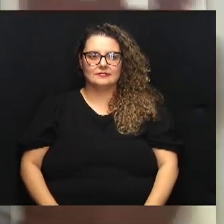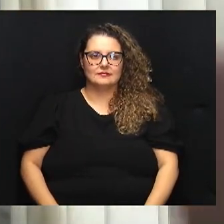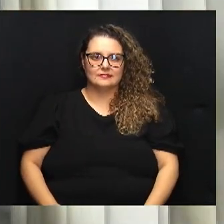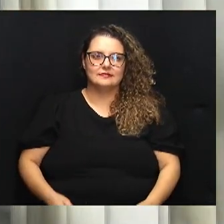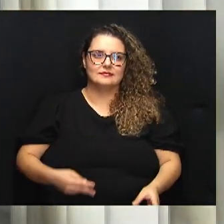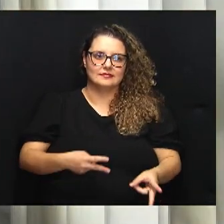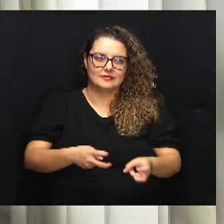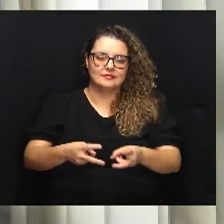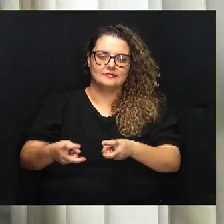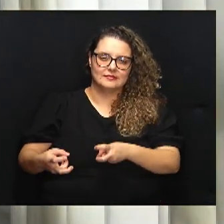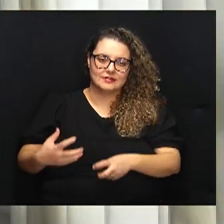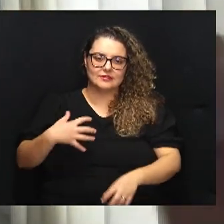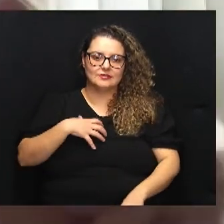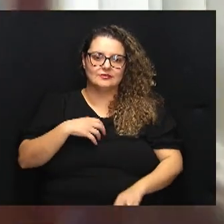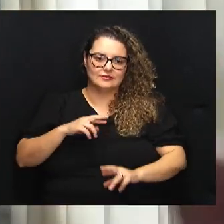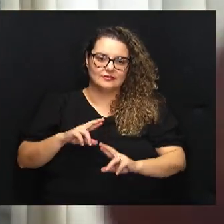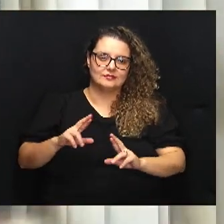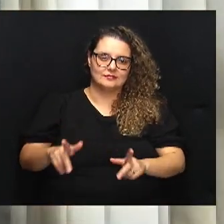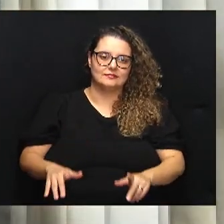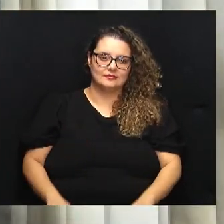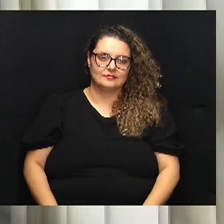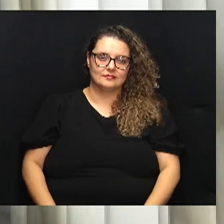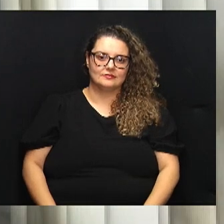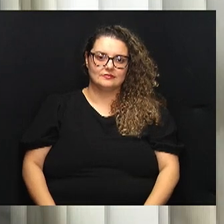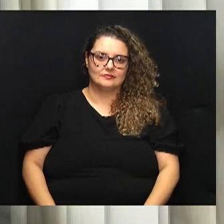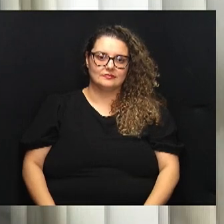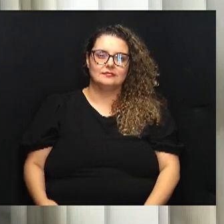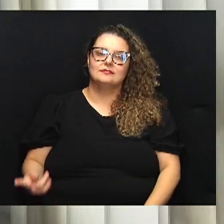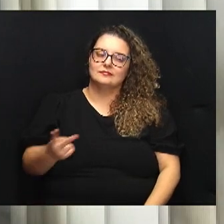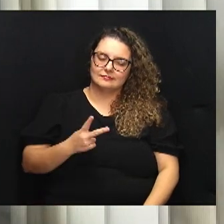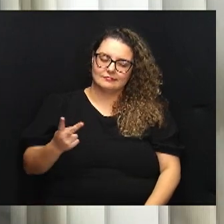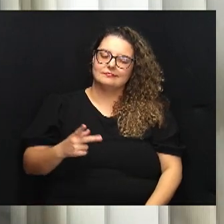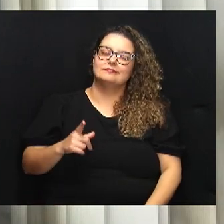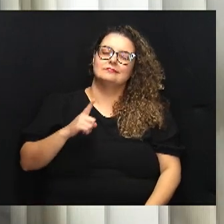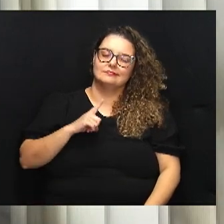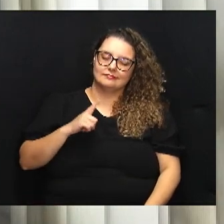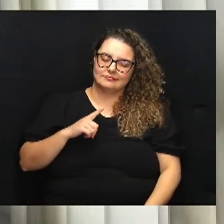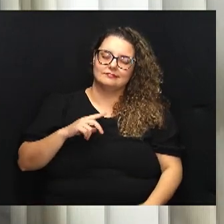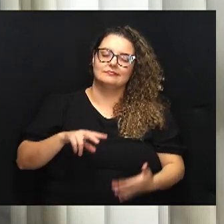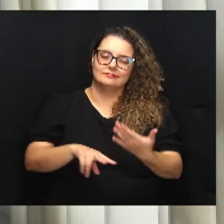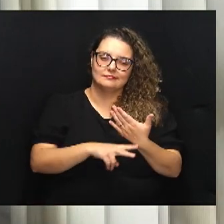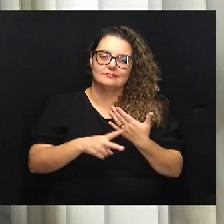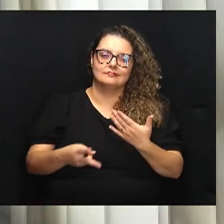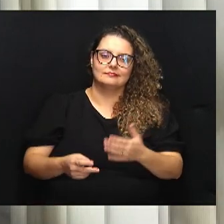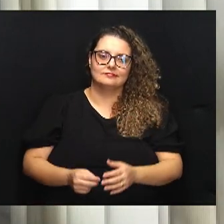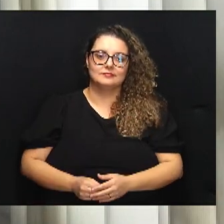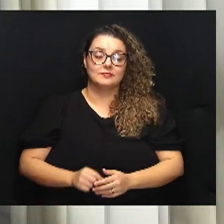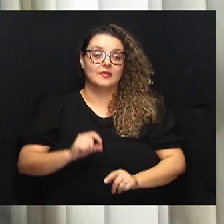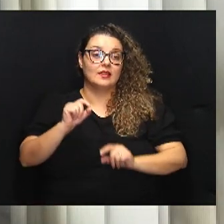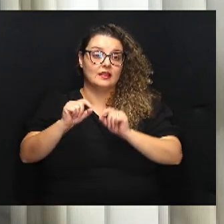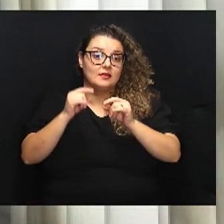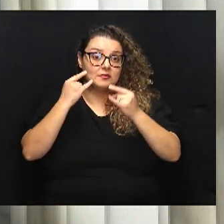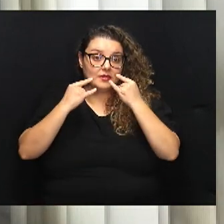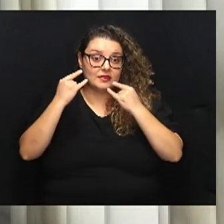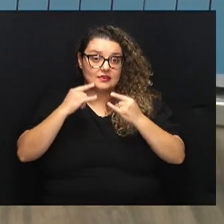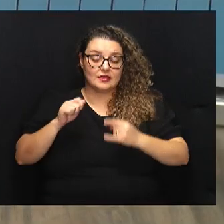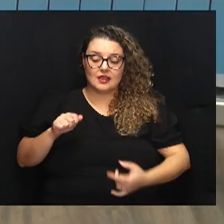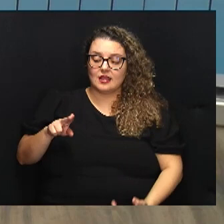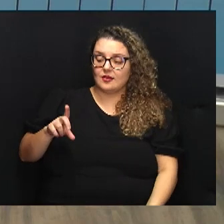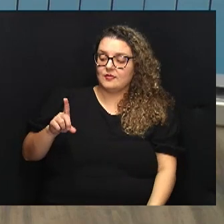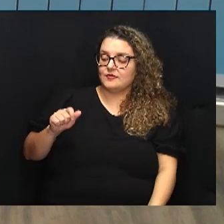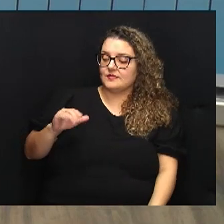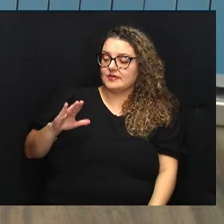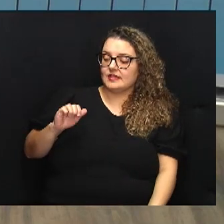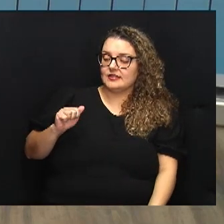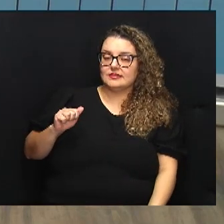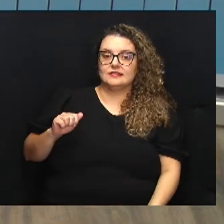enxergar de uma forma diferente, mas ambos serão impactados, eu tenho certeza disso. Para quem está interessado, a Audácia de Ser